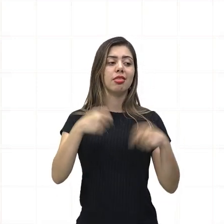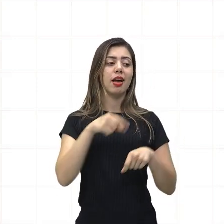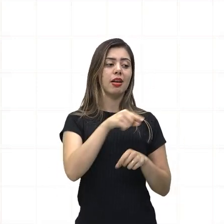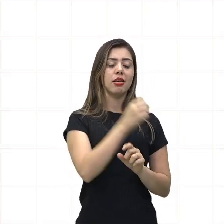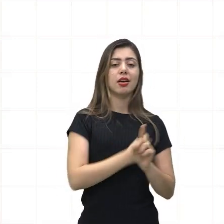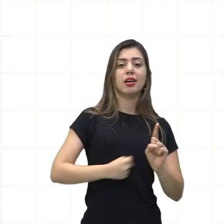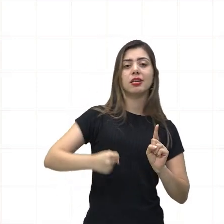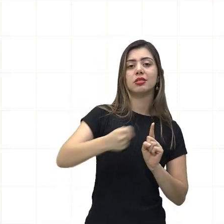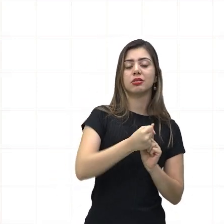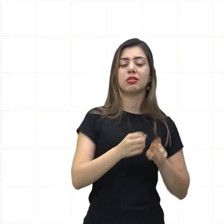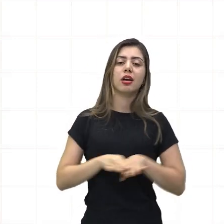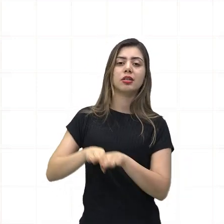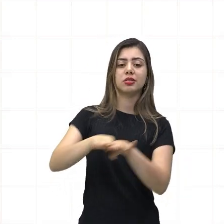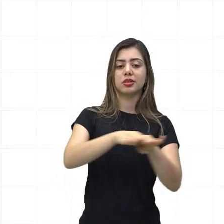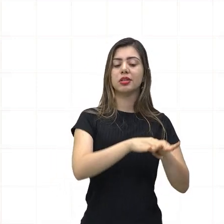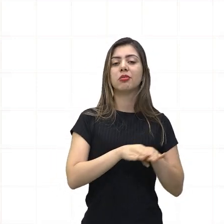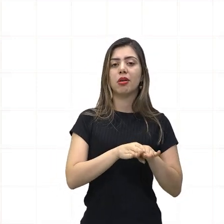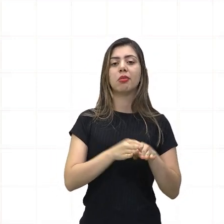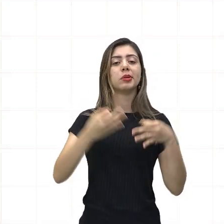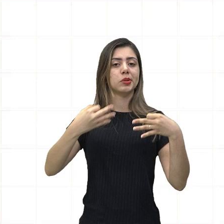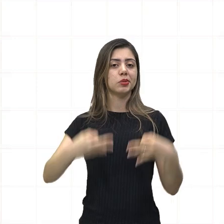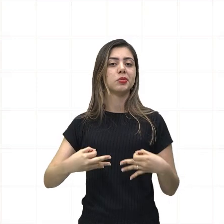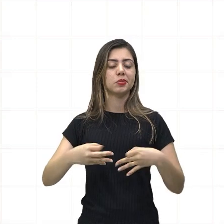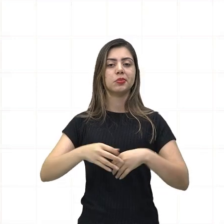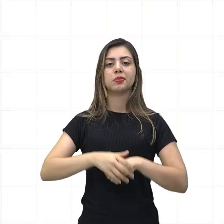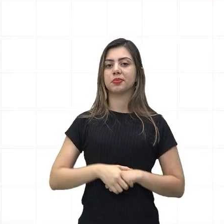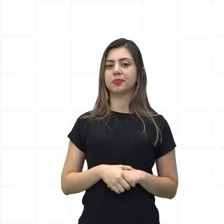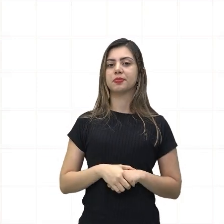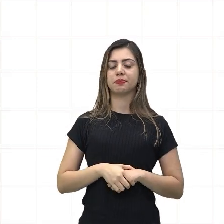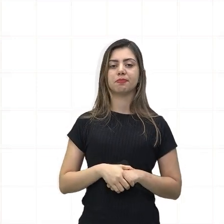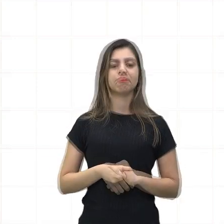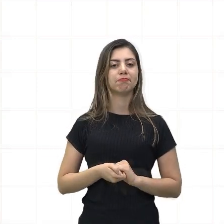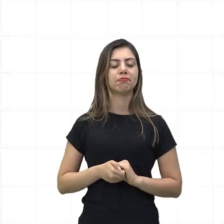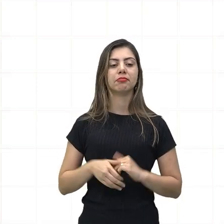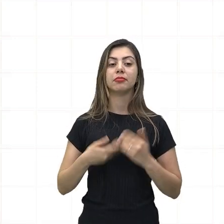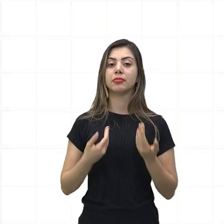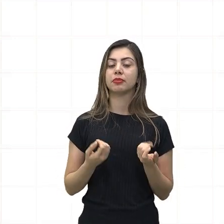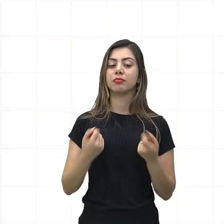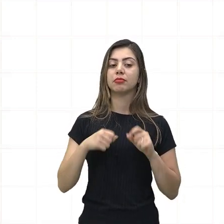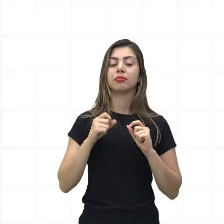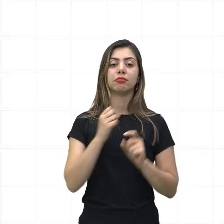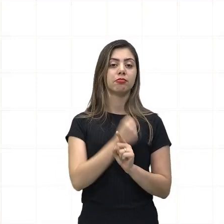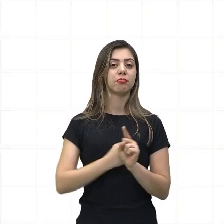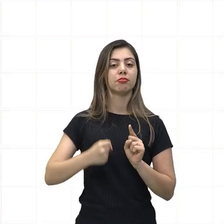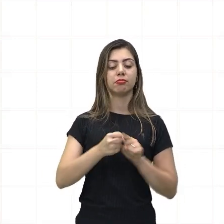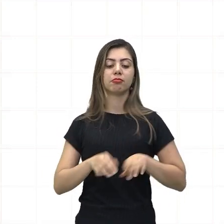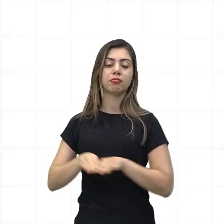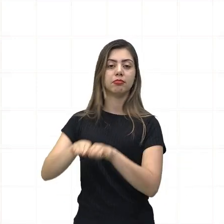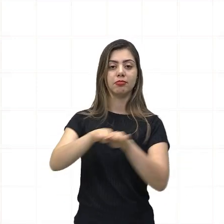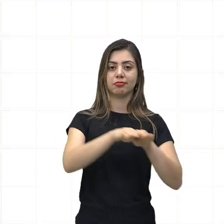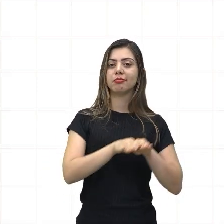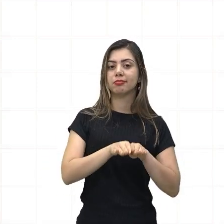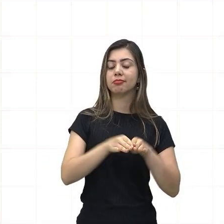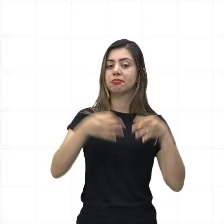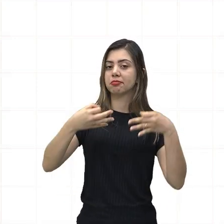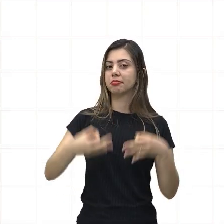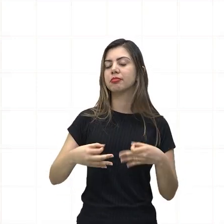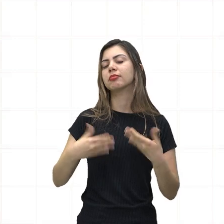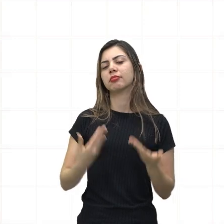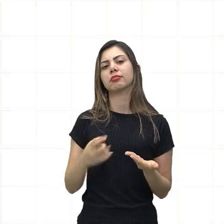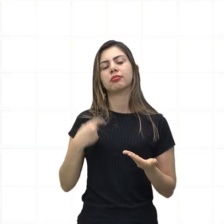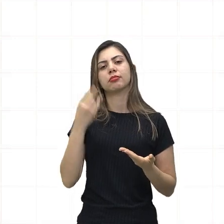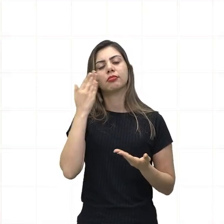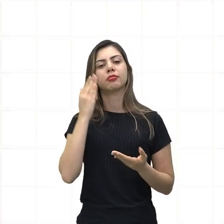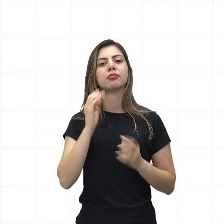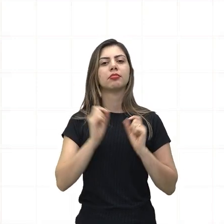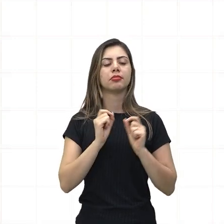políticas visam basicamente conquistar uma sociedade igualitária e também bastante justa, à medida em que